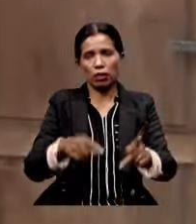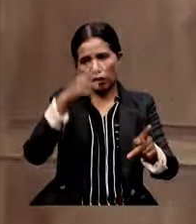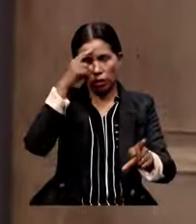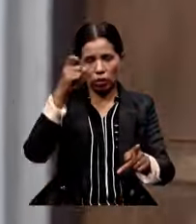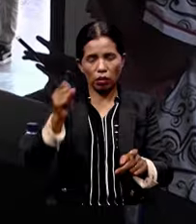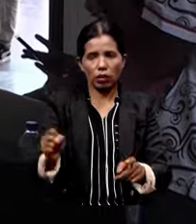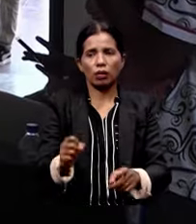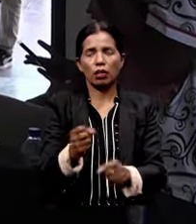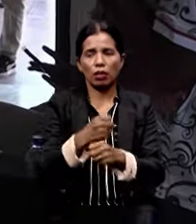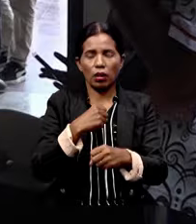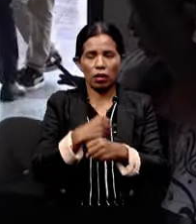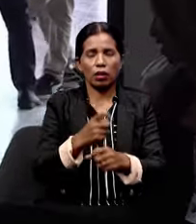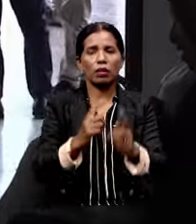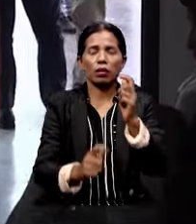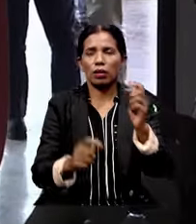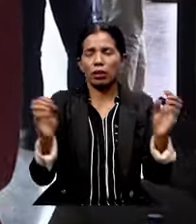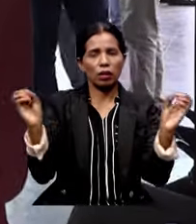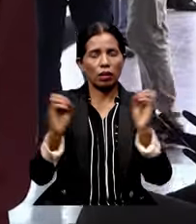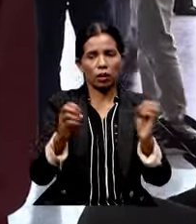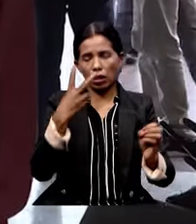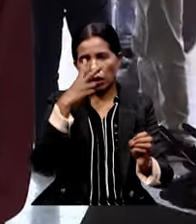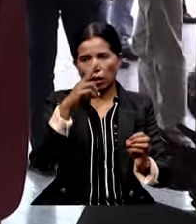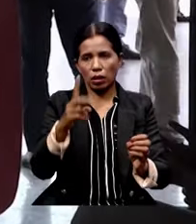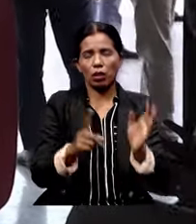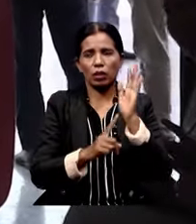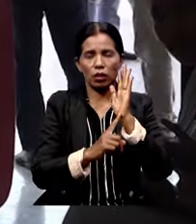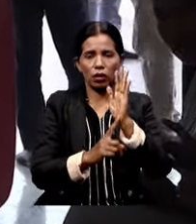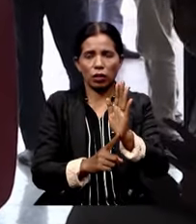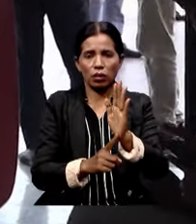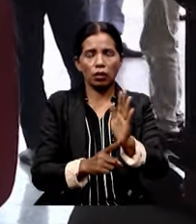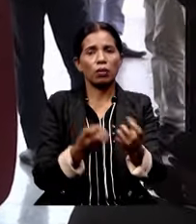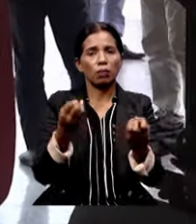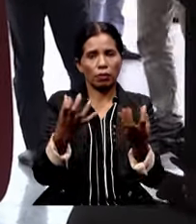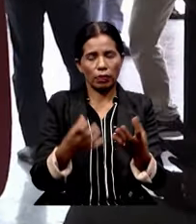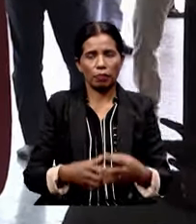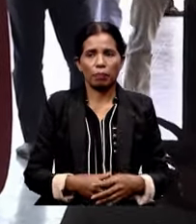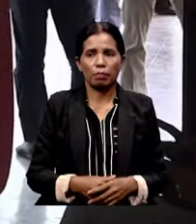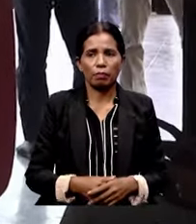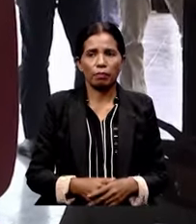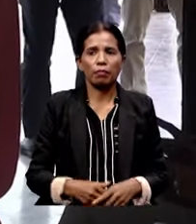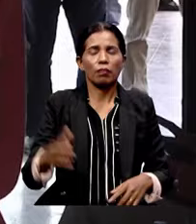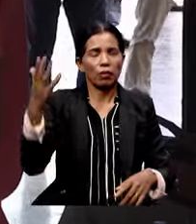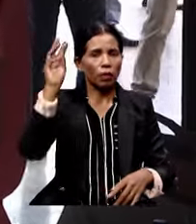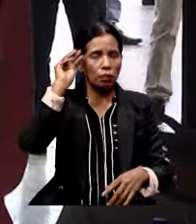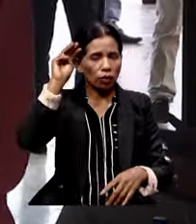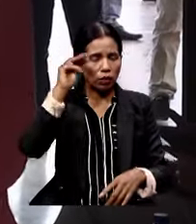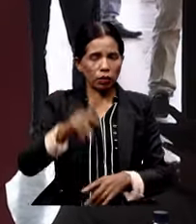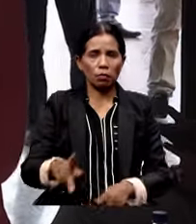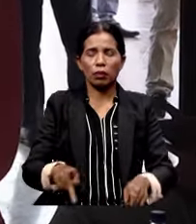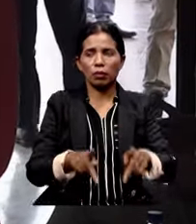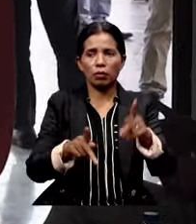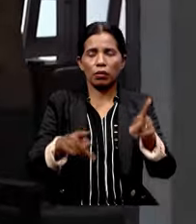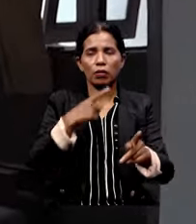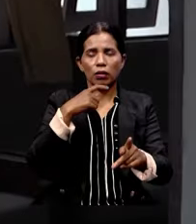durante julgamento, tribunal la ia provas nebe aprovado no suficiente. Antes de Ministério Público